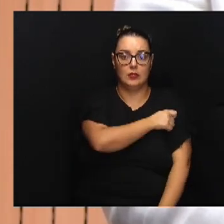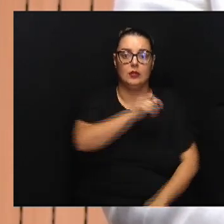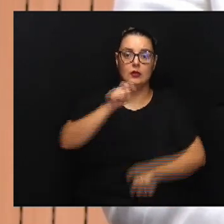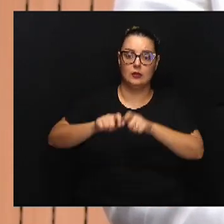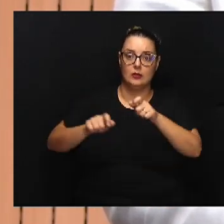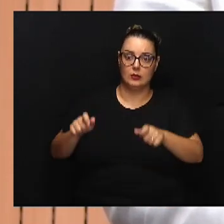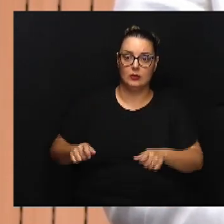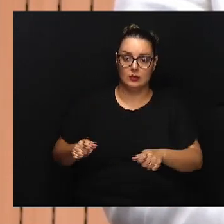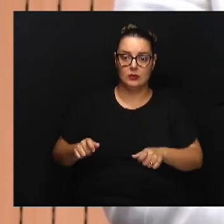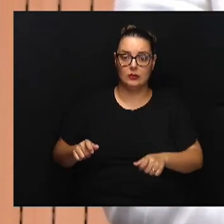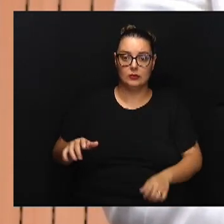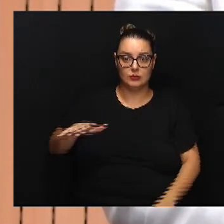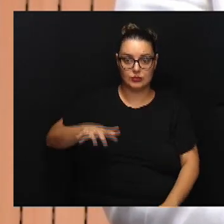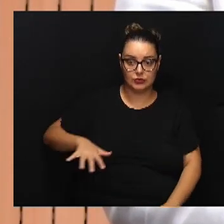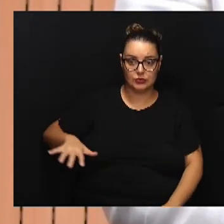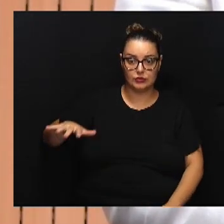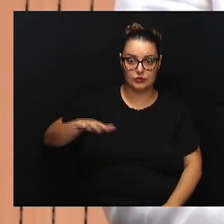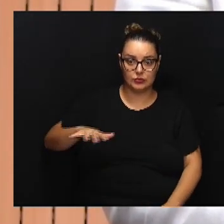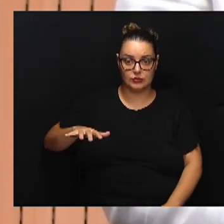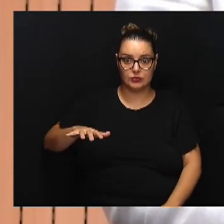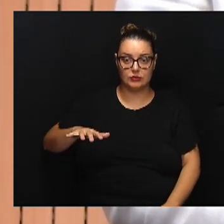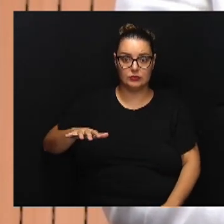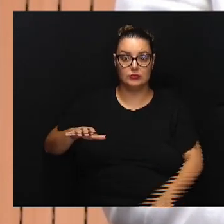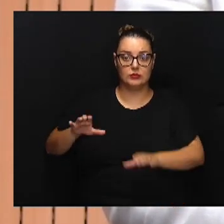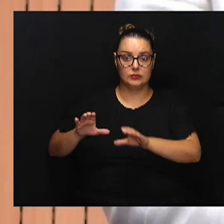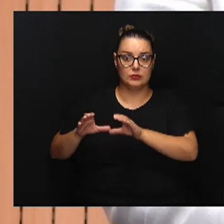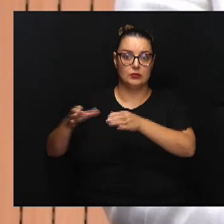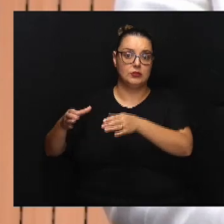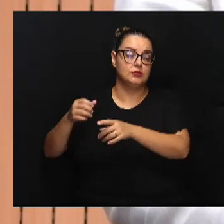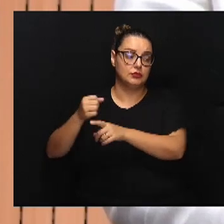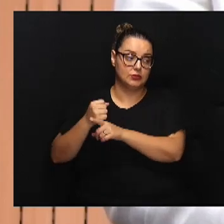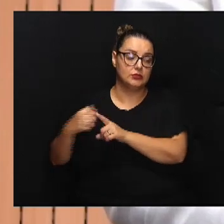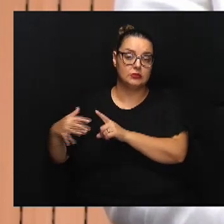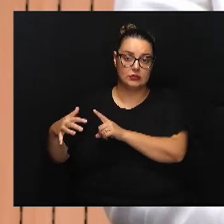pessoas vindas de uma classe social